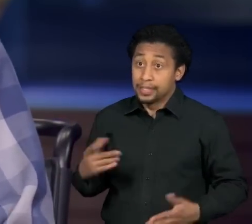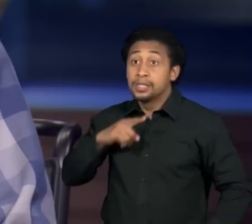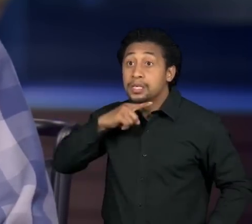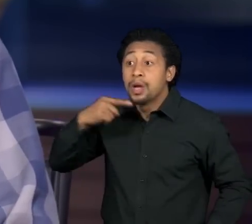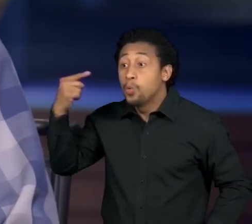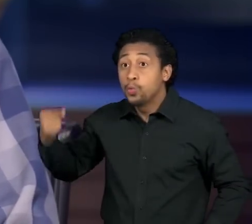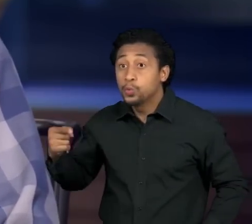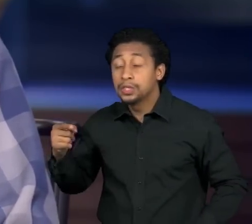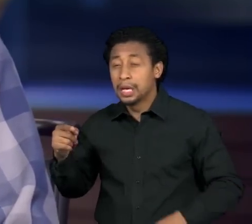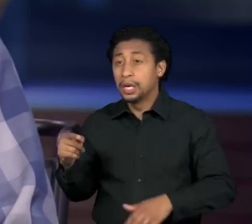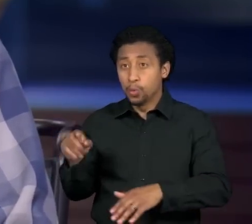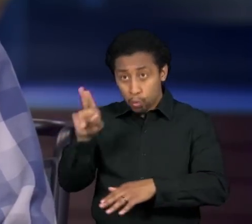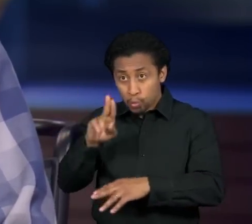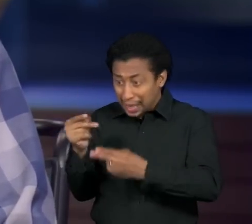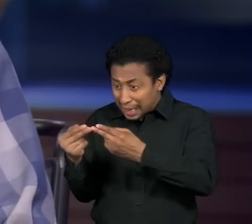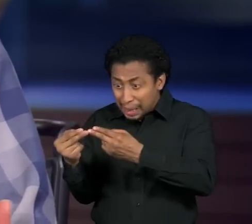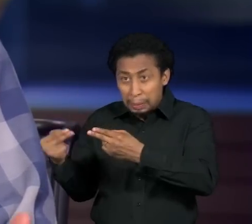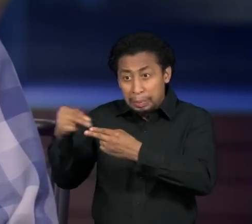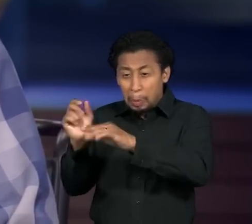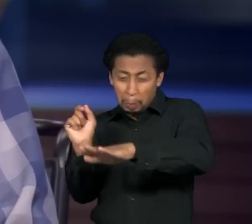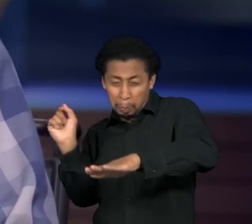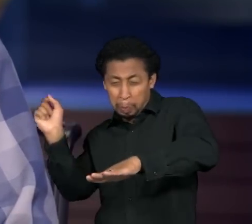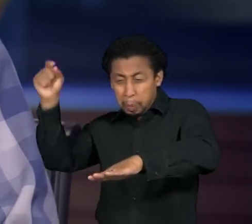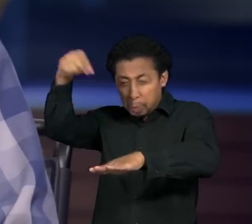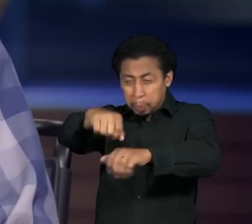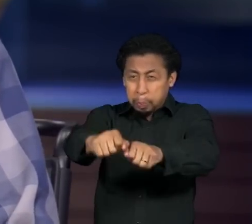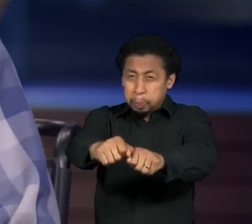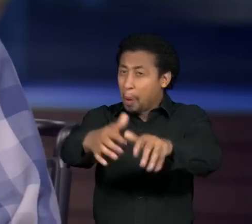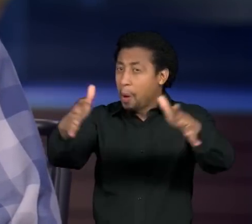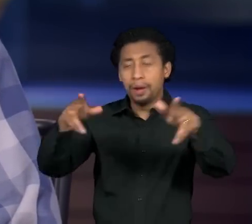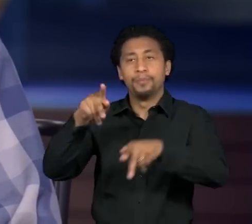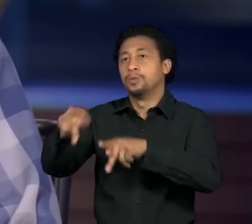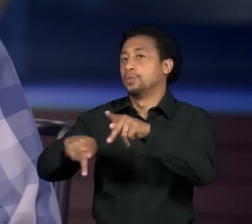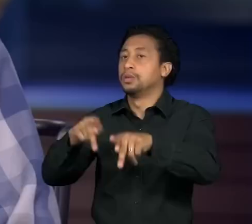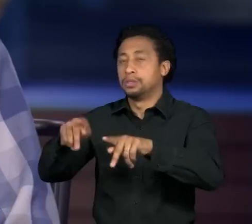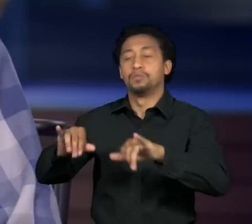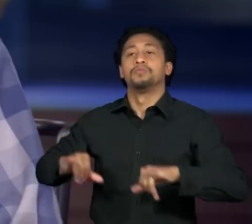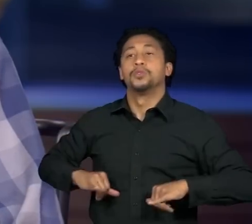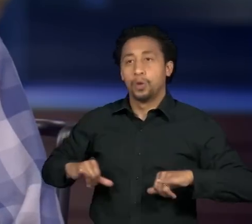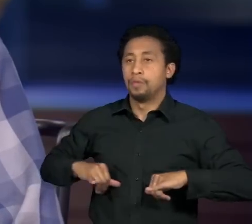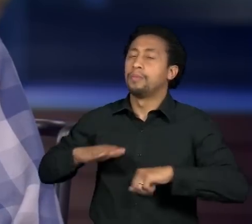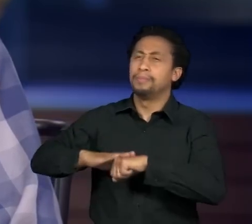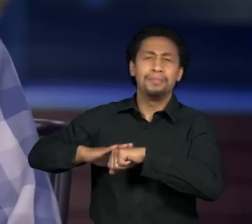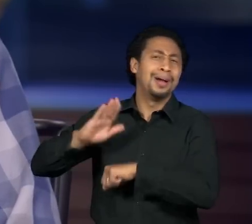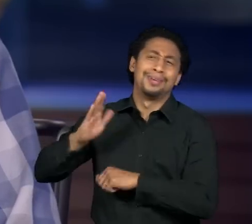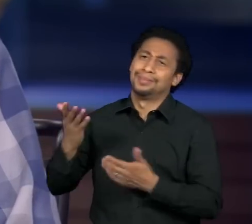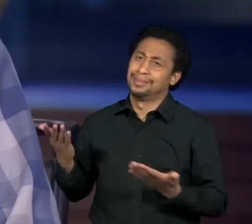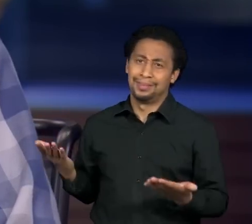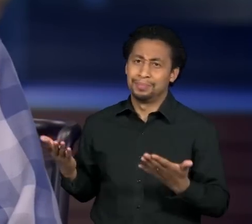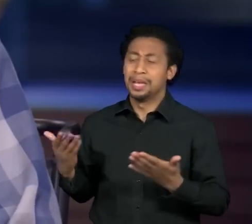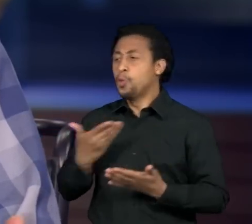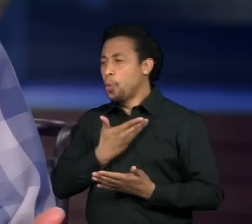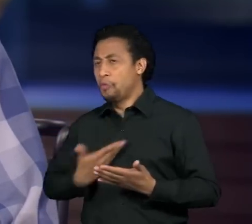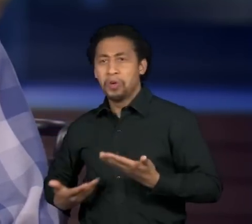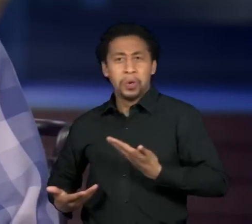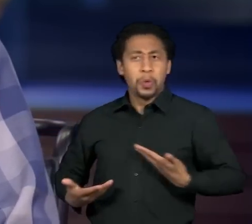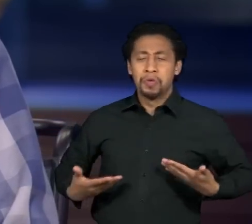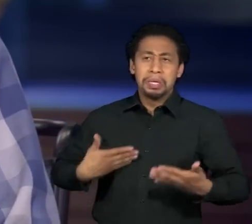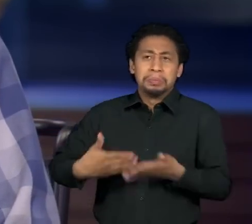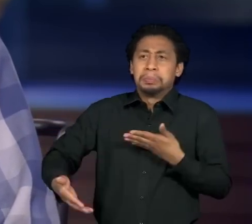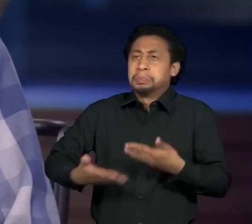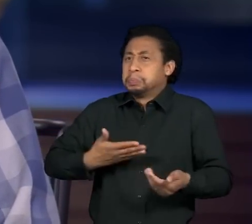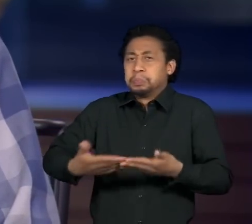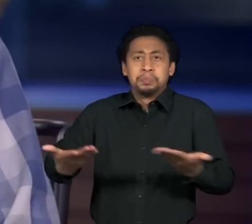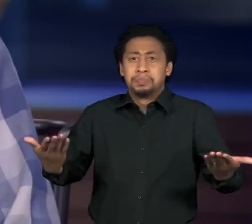as que mais sofrem nessa guerra, independentemente, né, dos governos e dos lados. E numa questão nuclear, então,